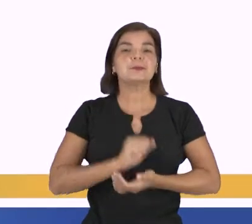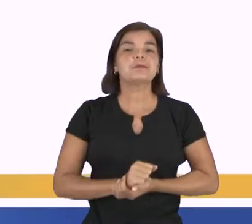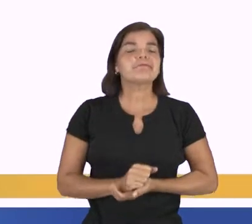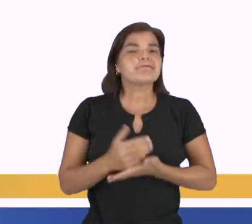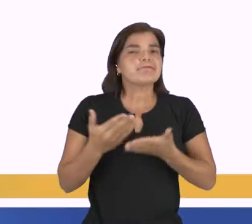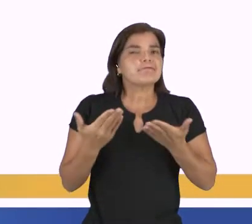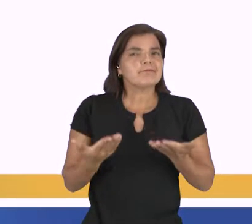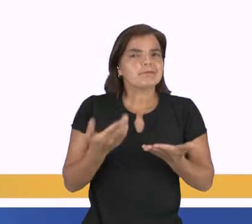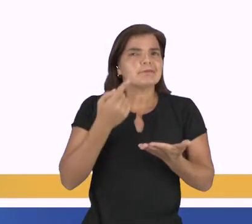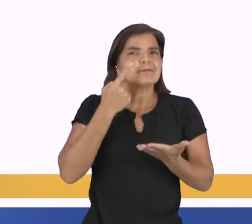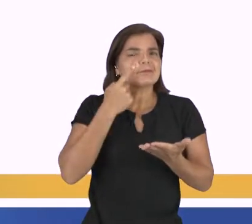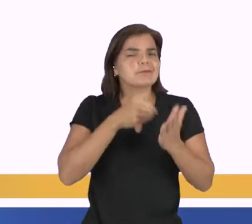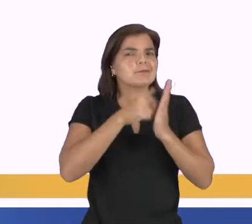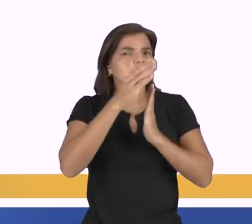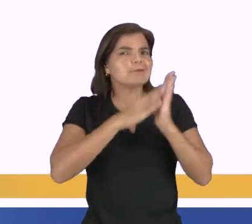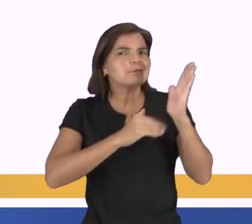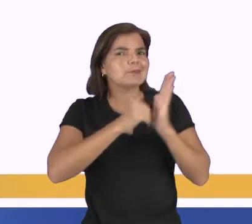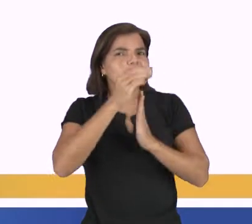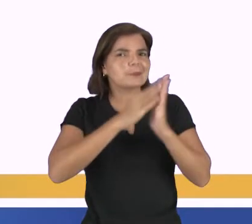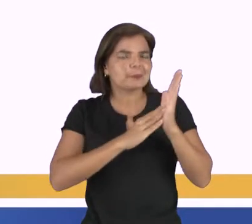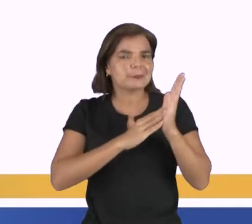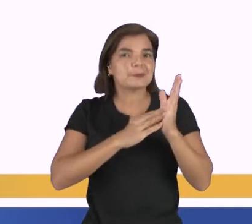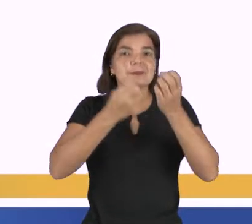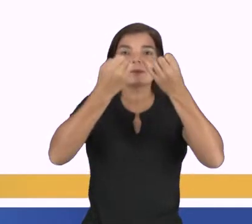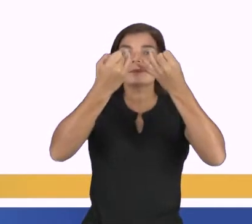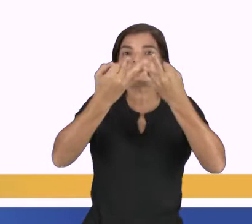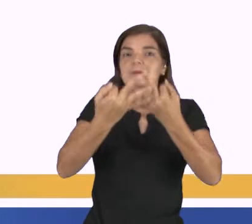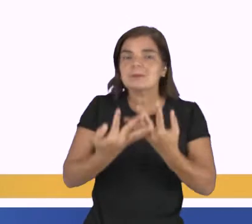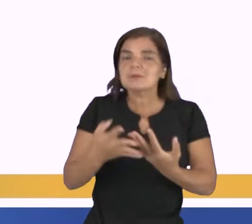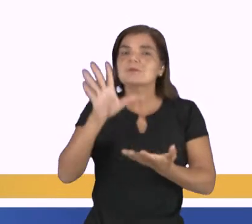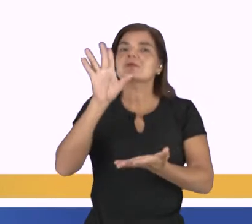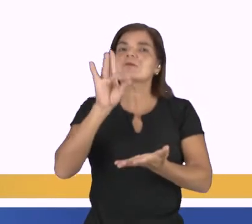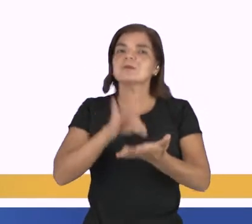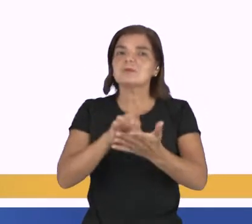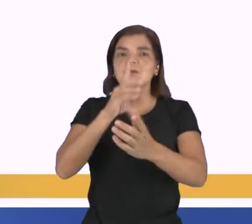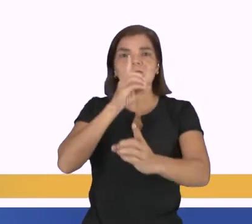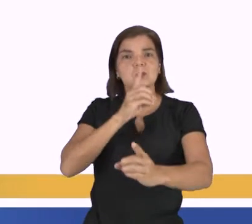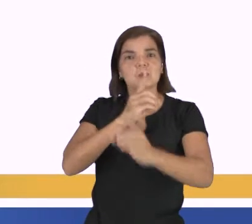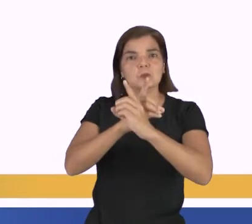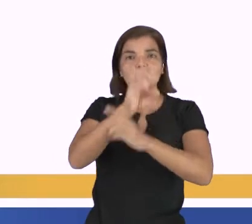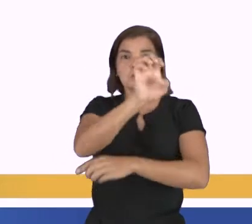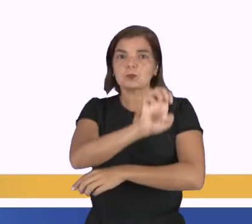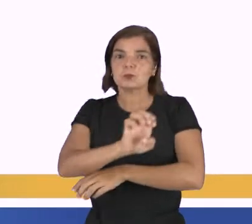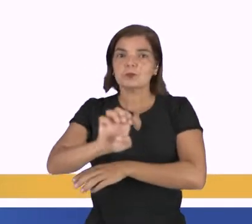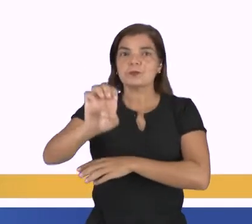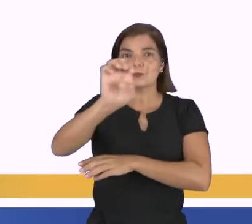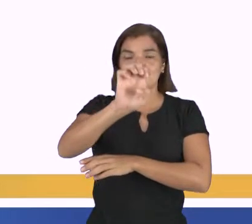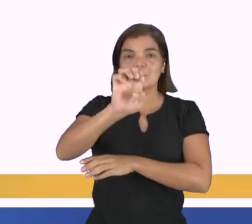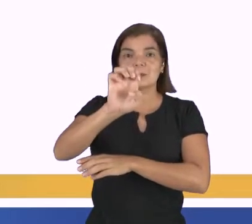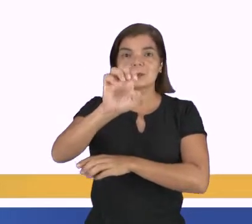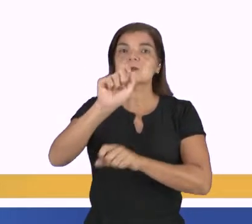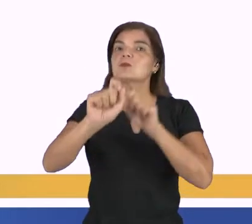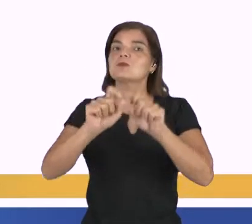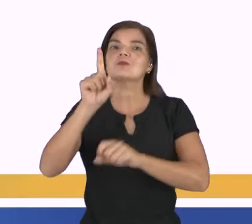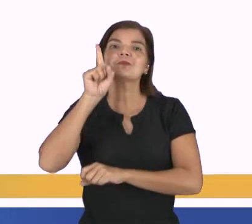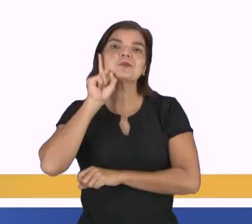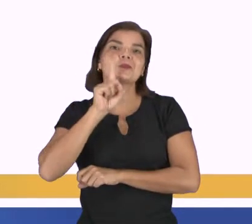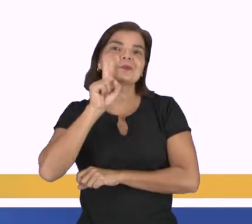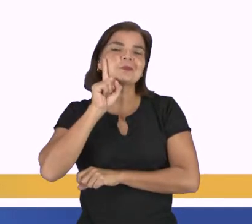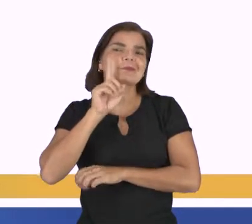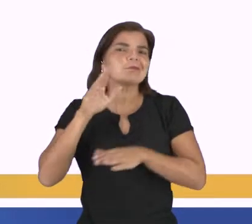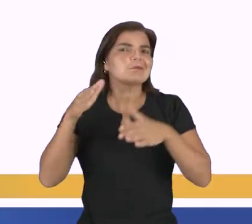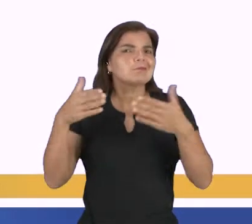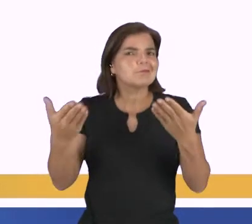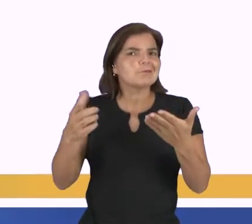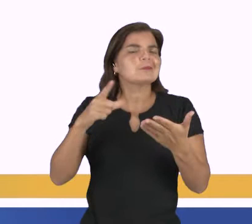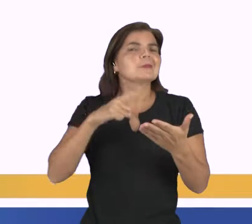E aí ele vai fazer uma pintura narrando, de fato, esse encontro dos europeus com os americanos, né? E aí a